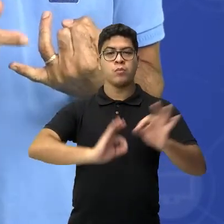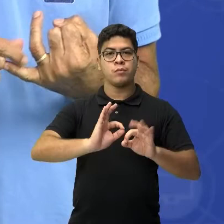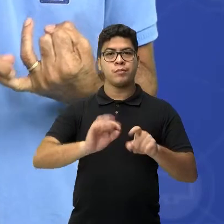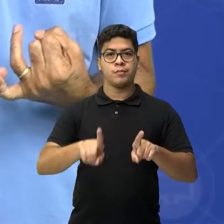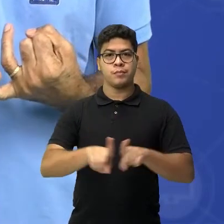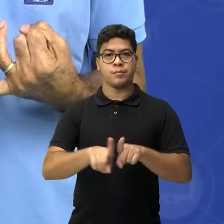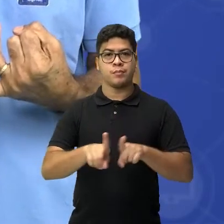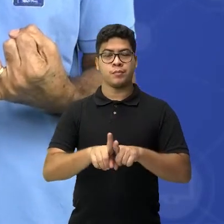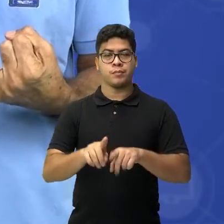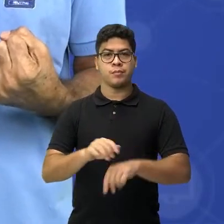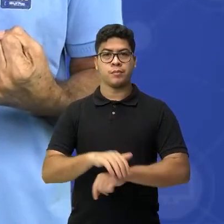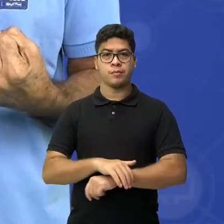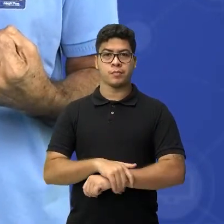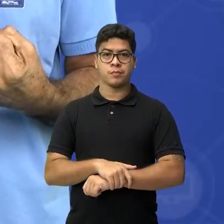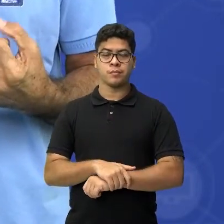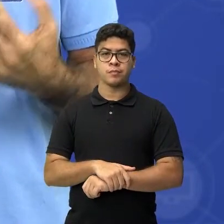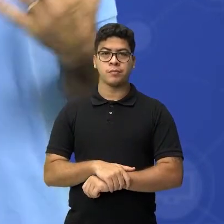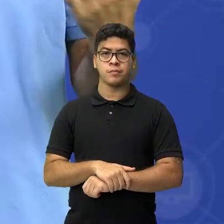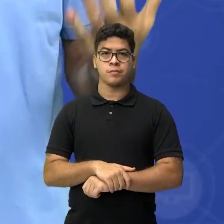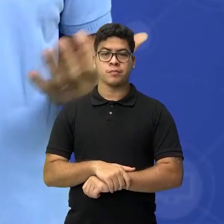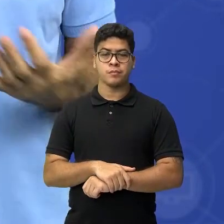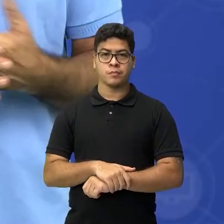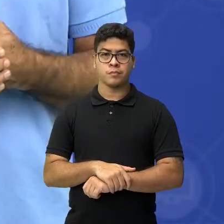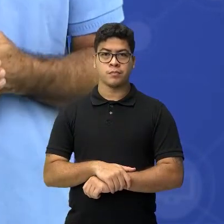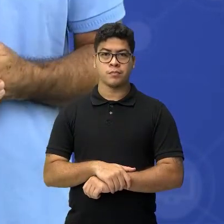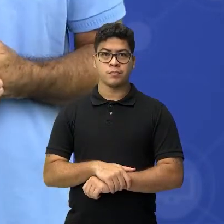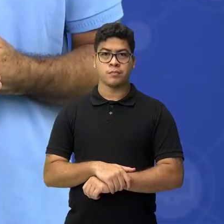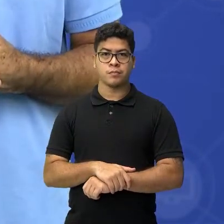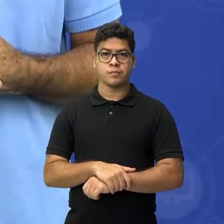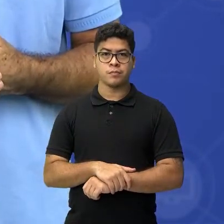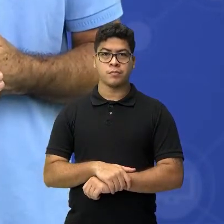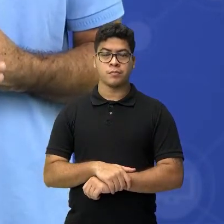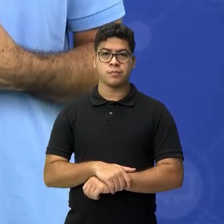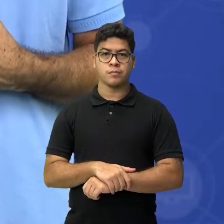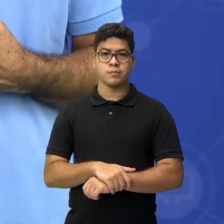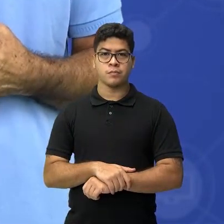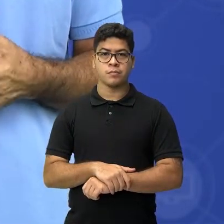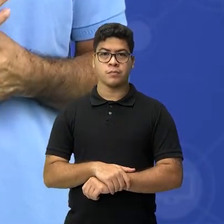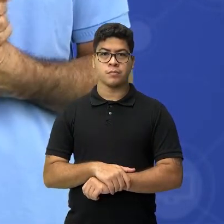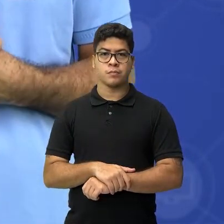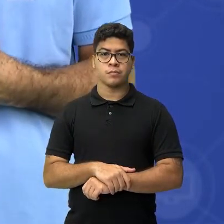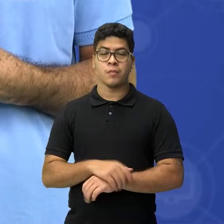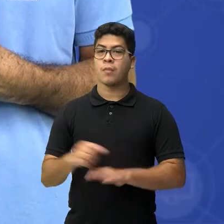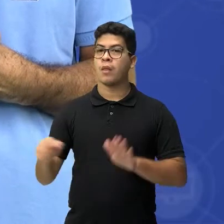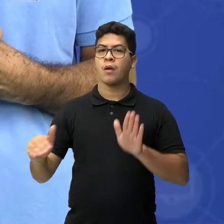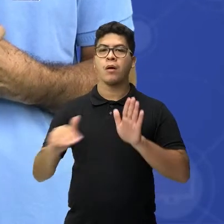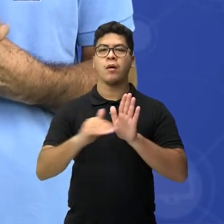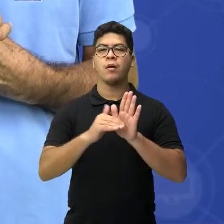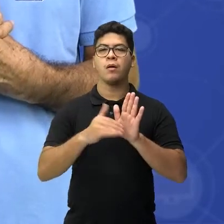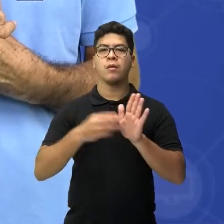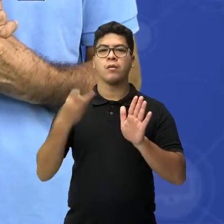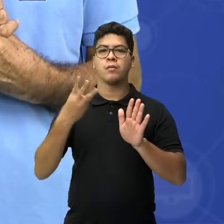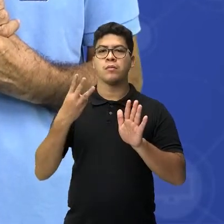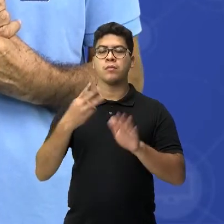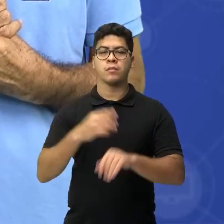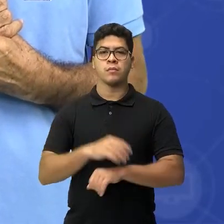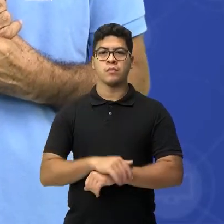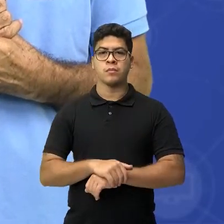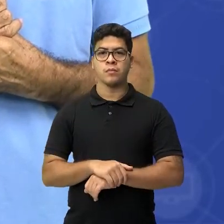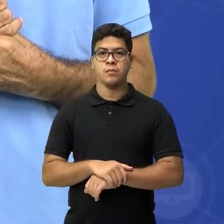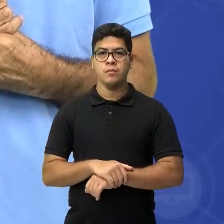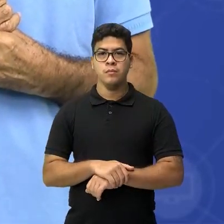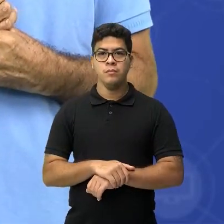participação do nosso país, do desenvolvimento do país. Mais um princípio.